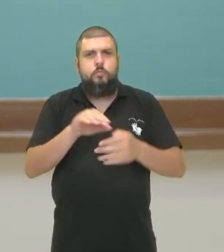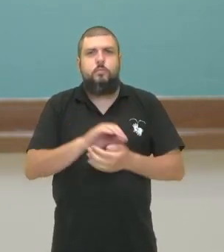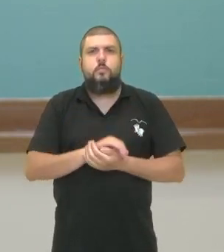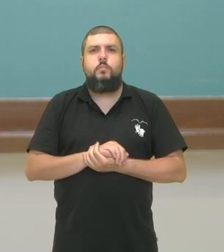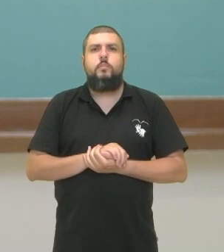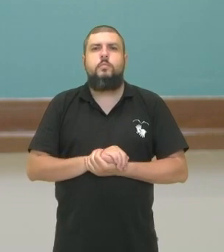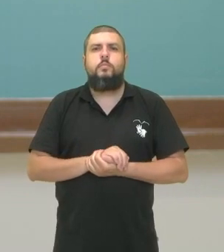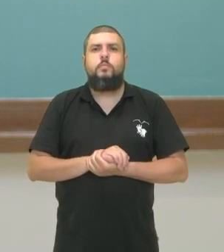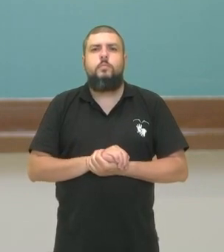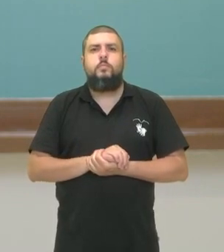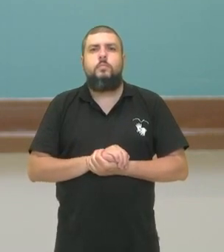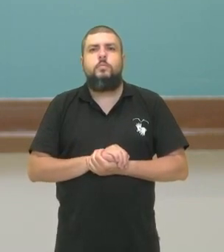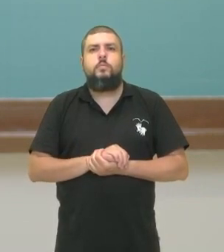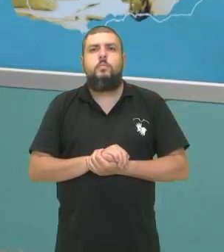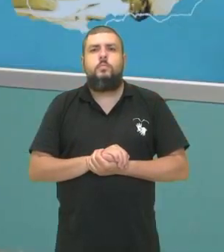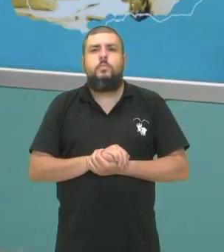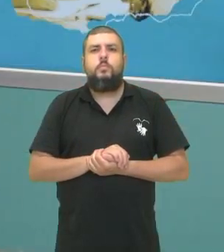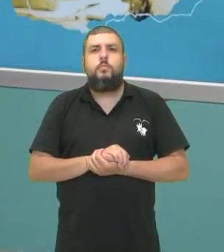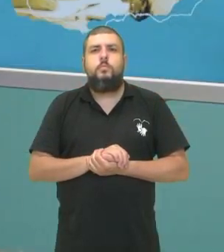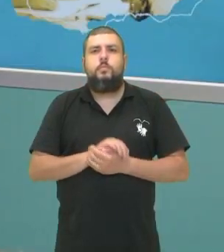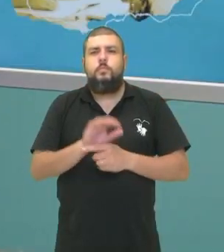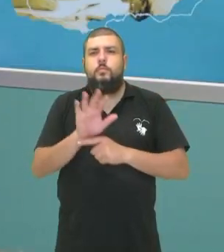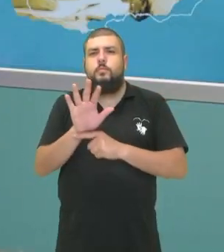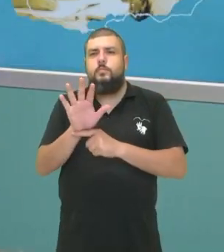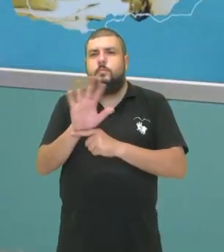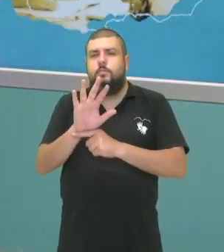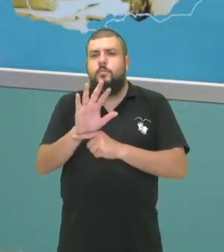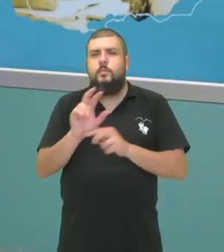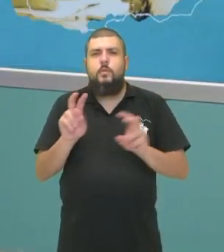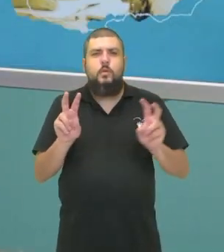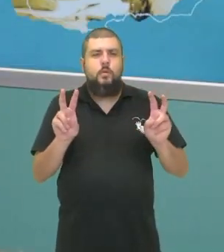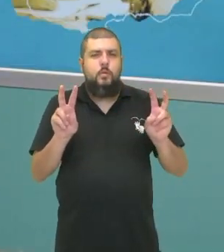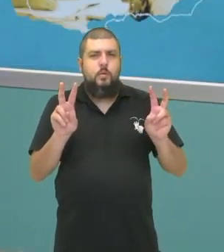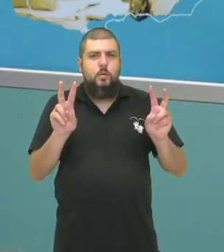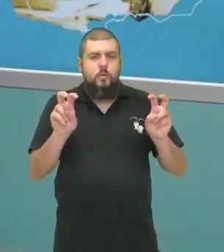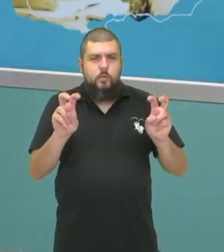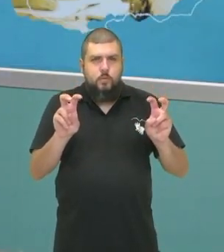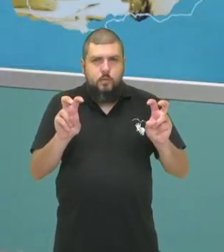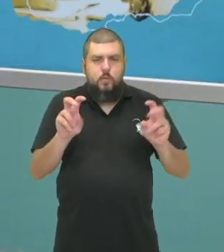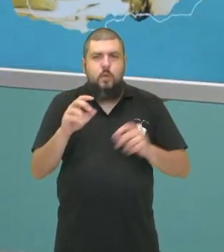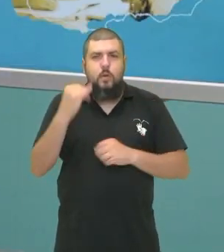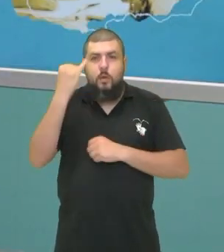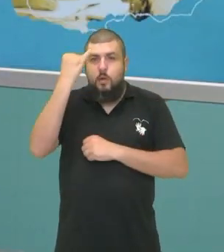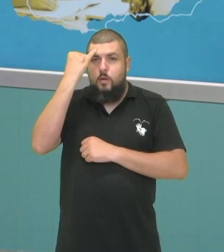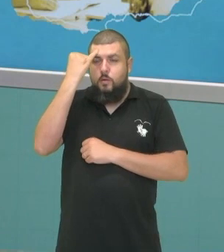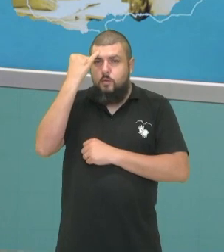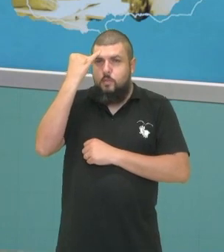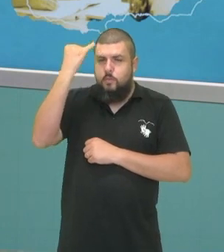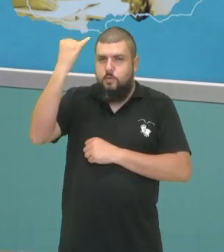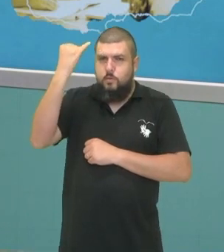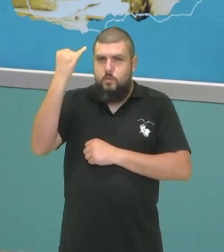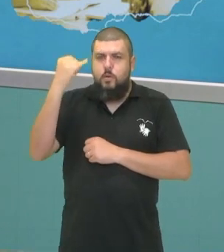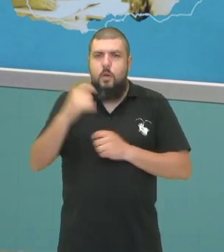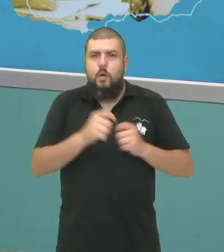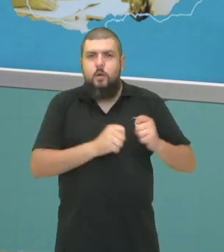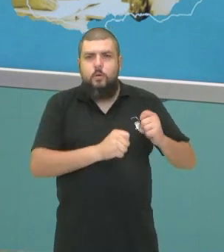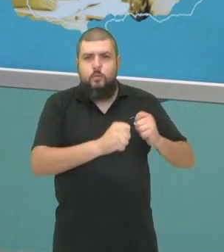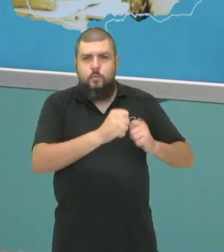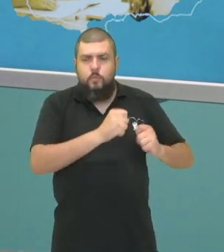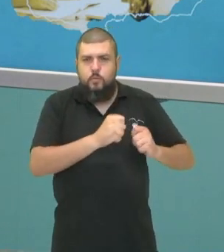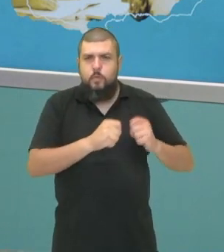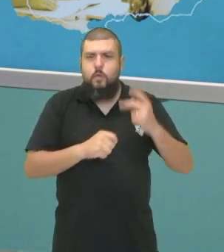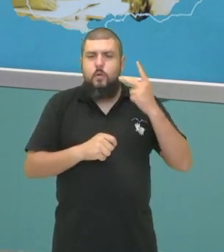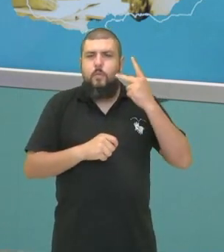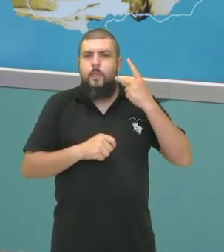ideológicos. Maravilha? Nesse vídeo nós falamos sobre a ideologia e a economia,